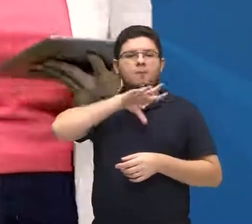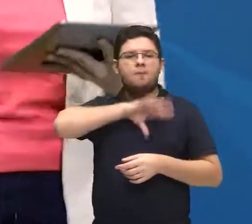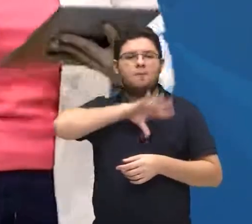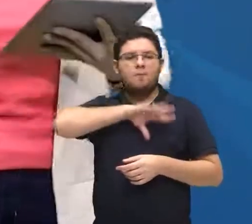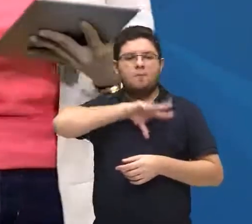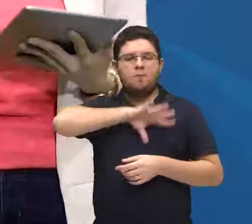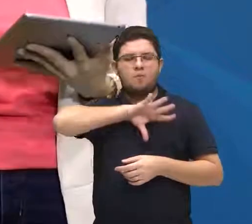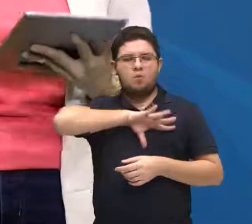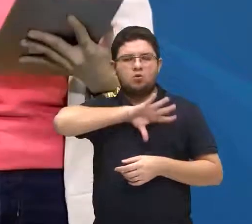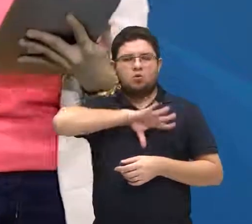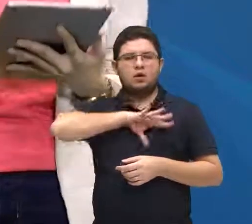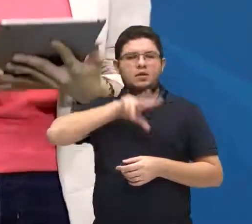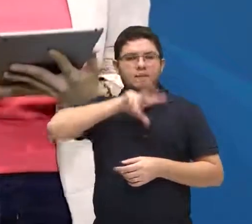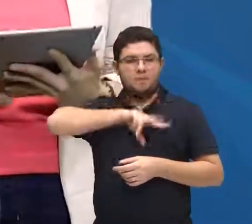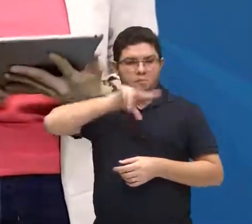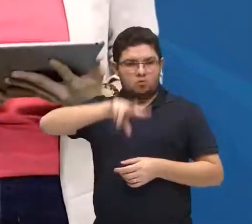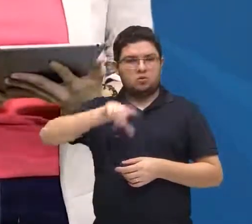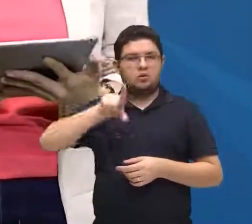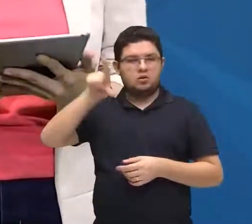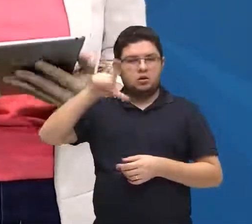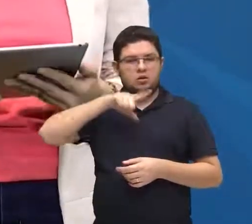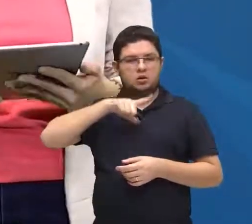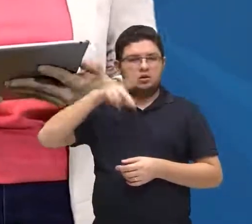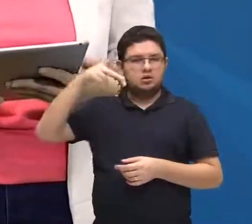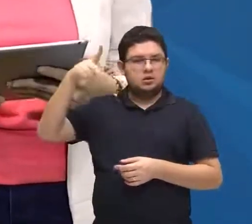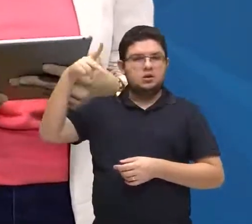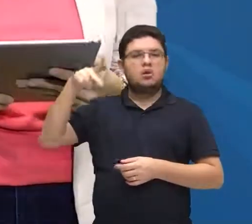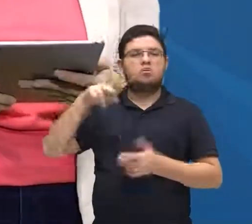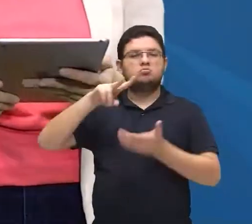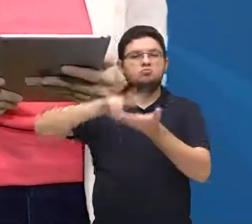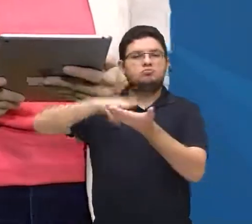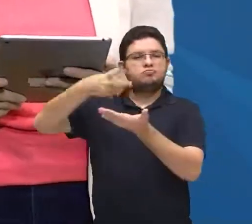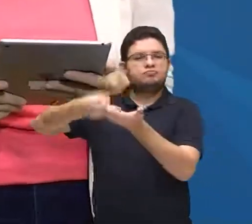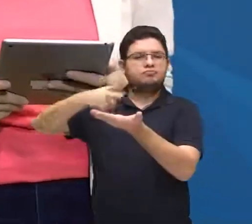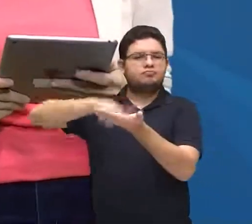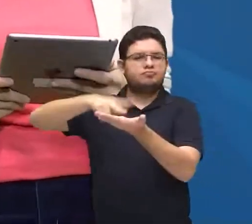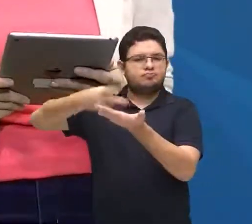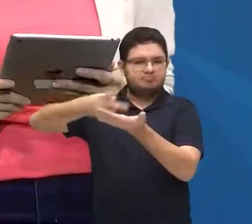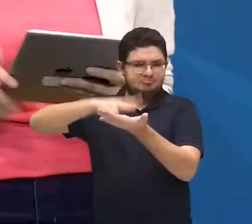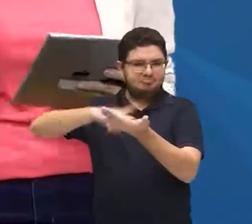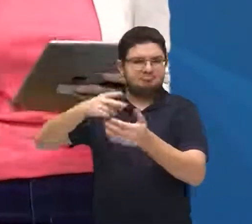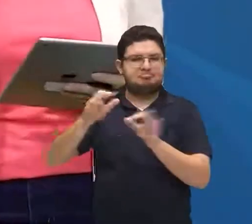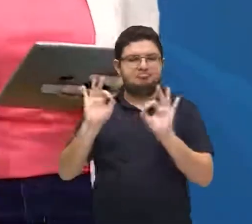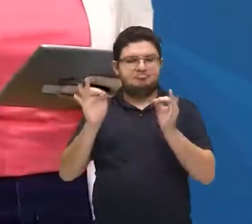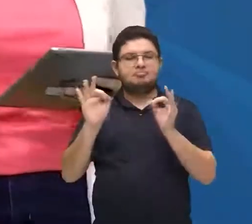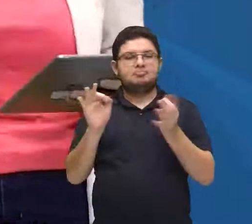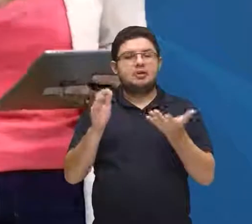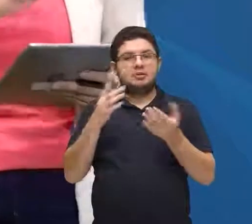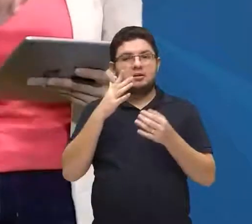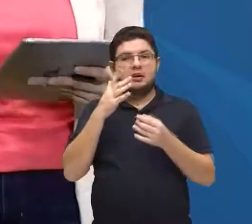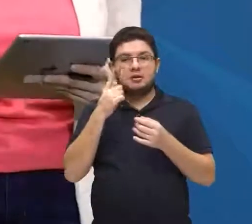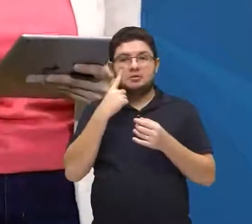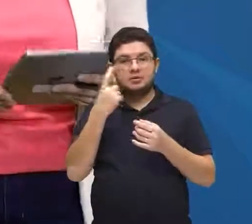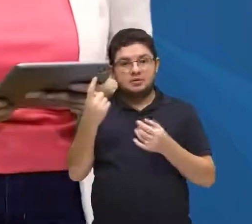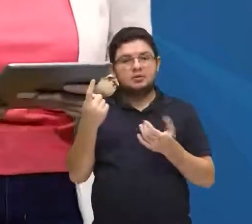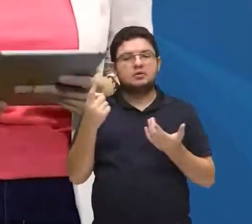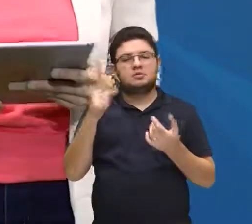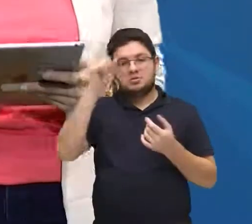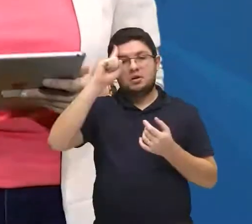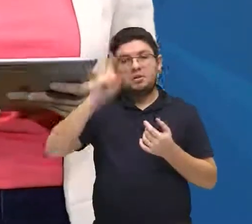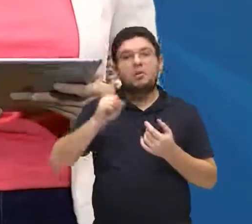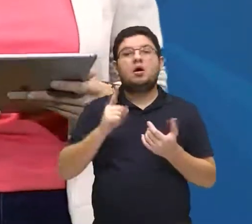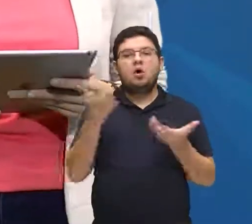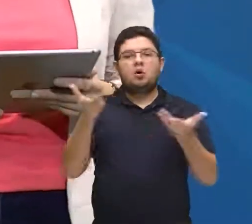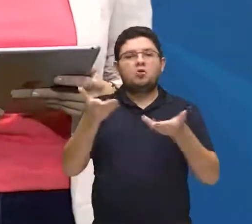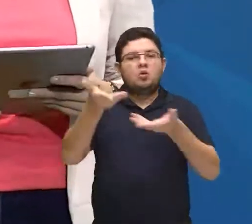que eles trazem aí a palavra sítio e tudo mais. Então, realmente muita coisa interessante que eu fiquei sabendo agora e tô aí tendo a oportunidade de compartilhar junto